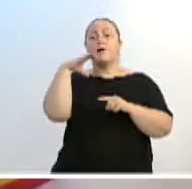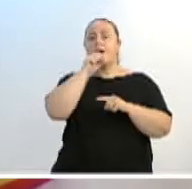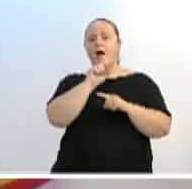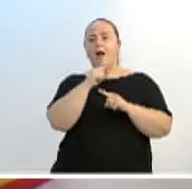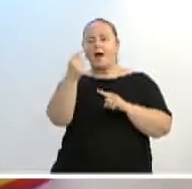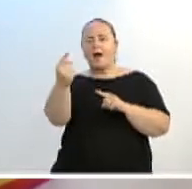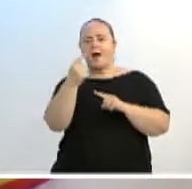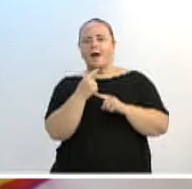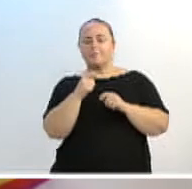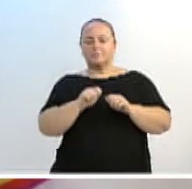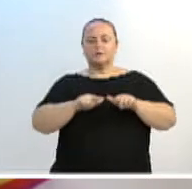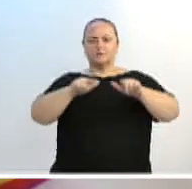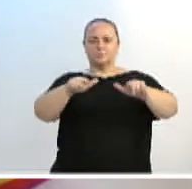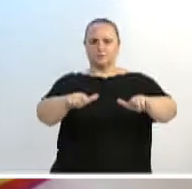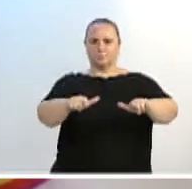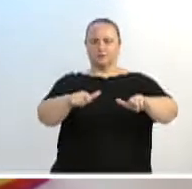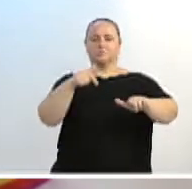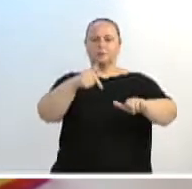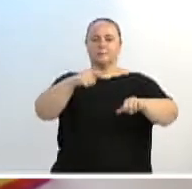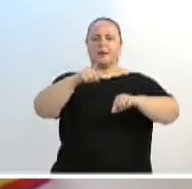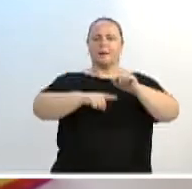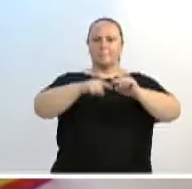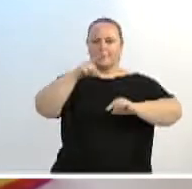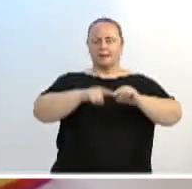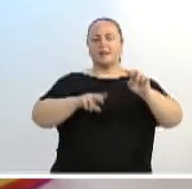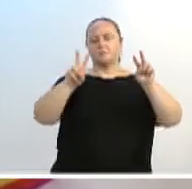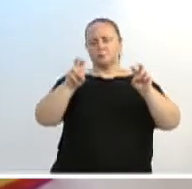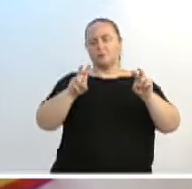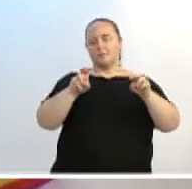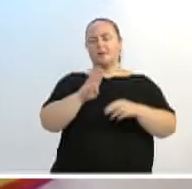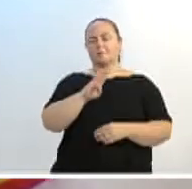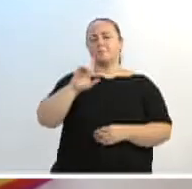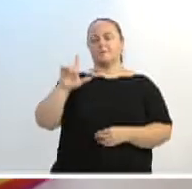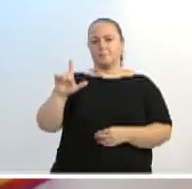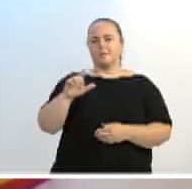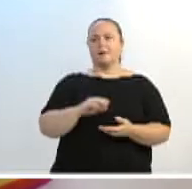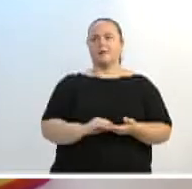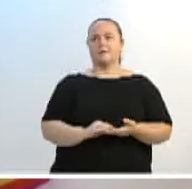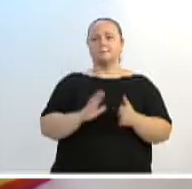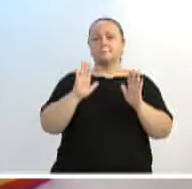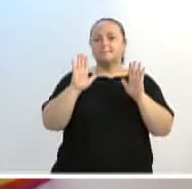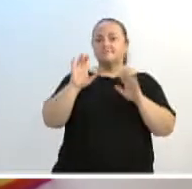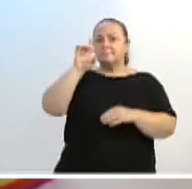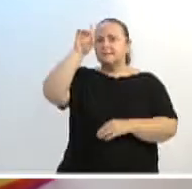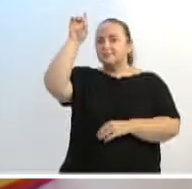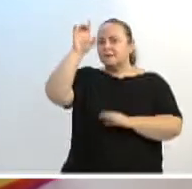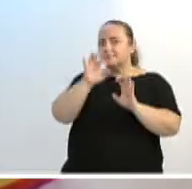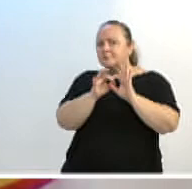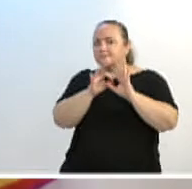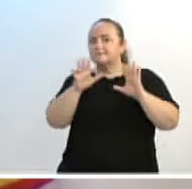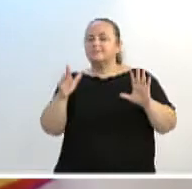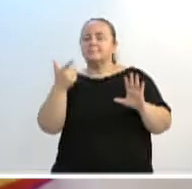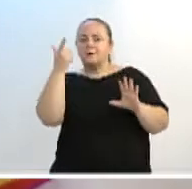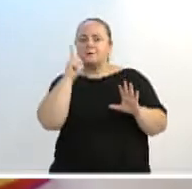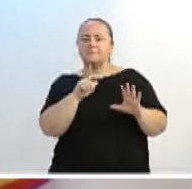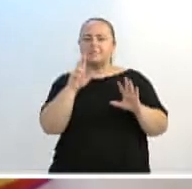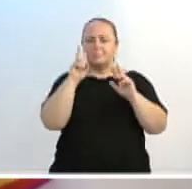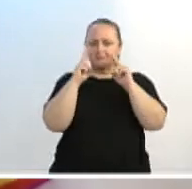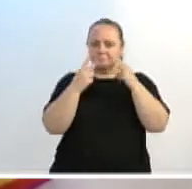estar entregando esses materiais referente à nossa cidade. E, se Deus quiser, ela vai olhar com carinho. Inclusive,